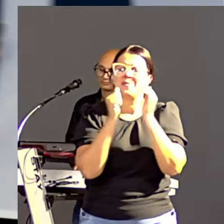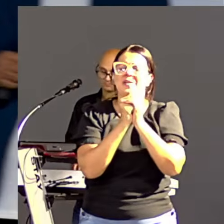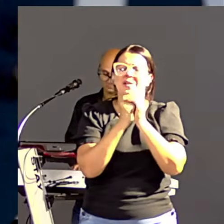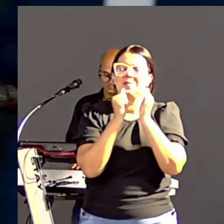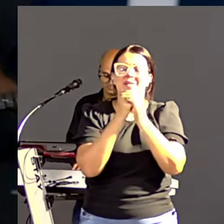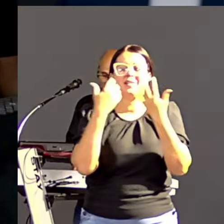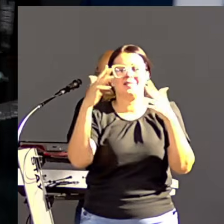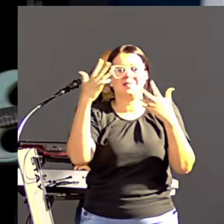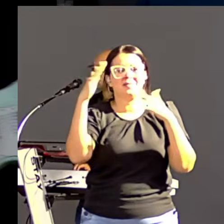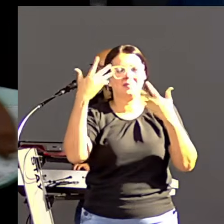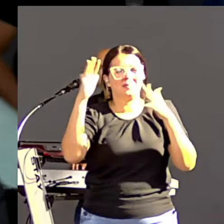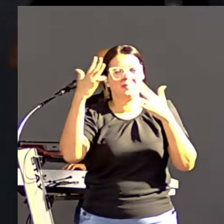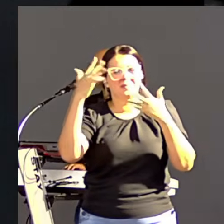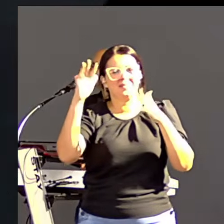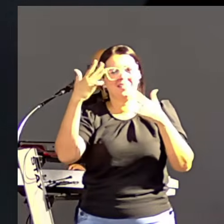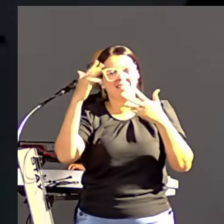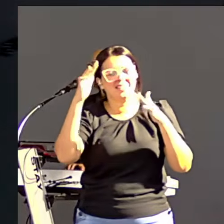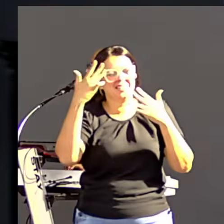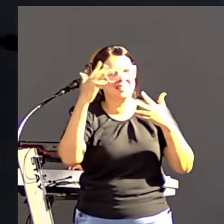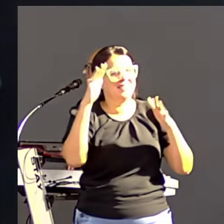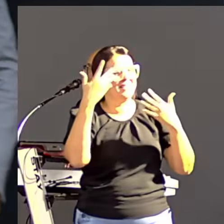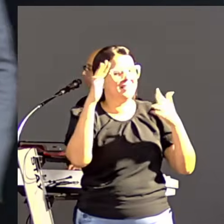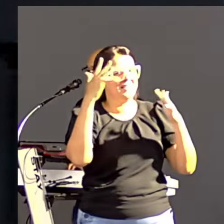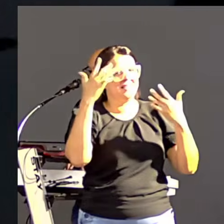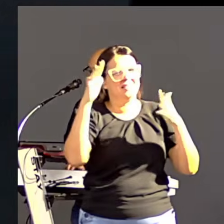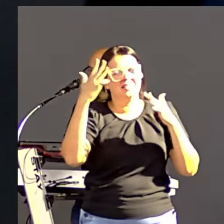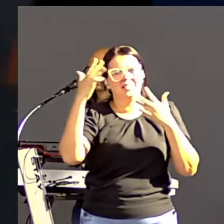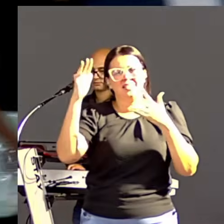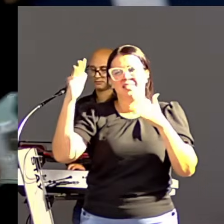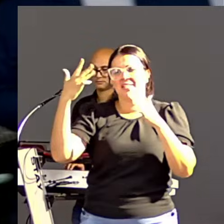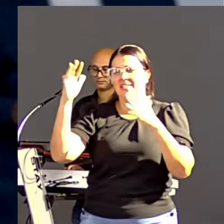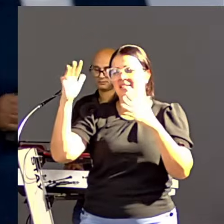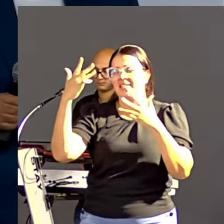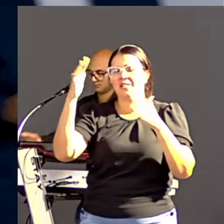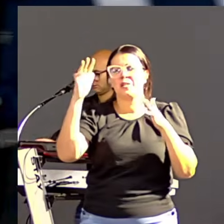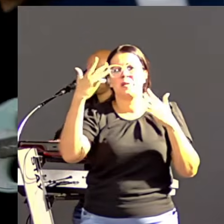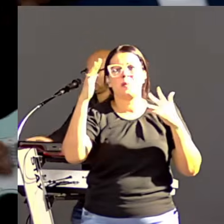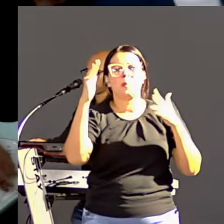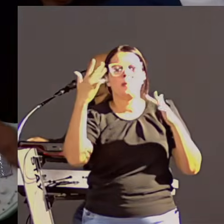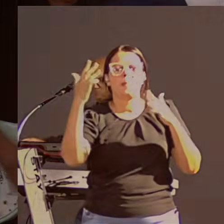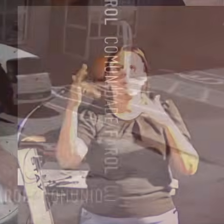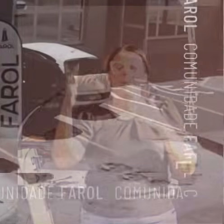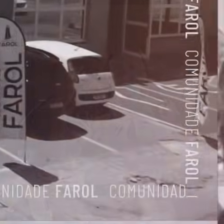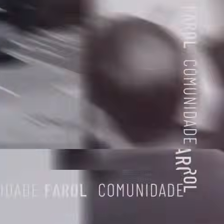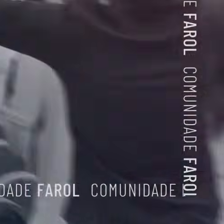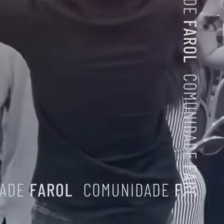amém. Aplauda ao Senhor bem forte. Deus abençoe. Uma semana muito abençoada a todos.